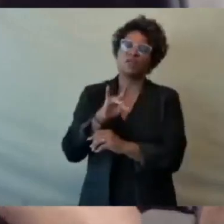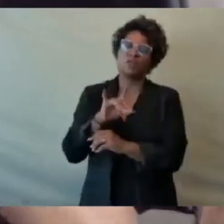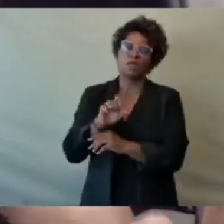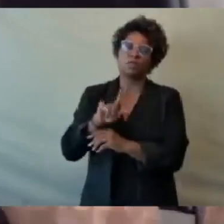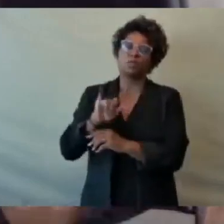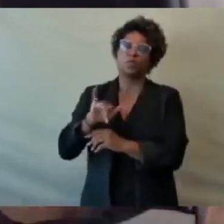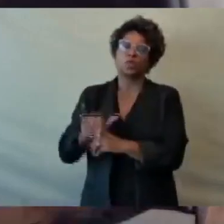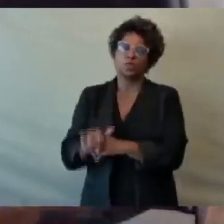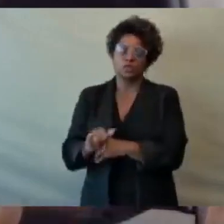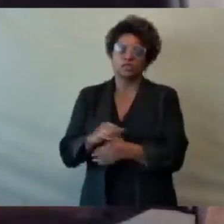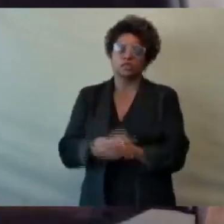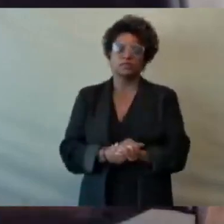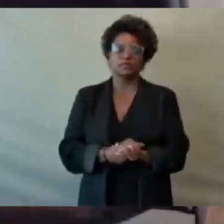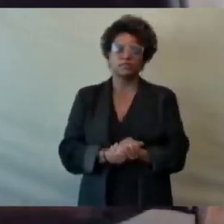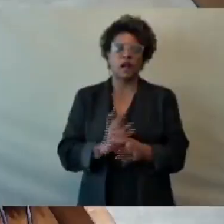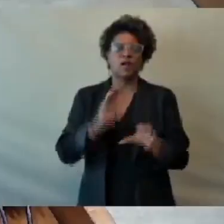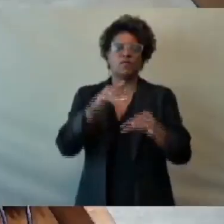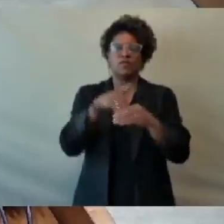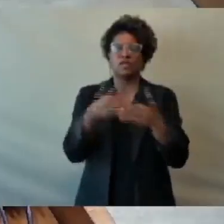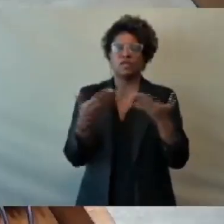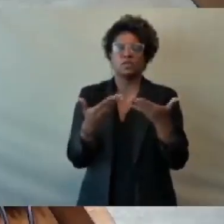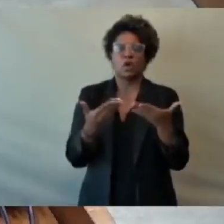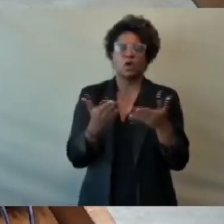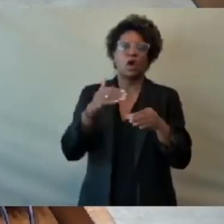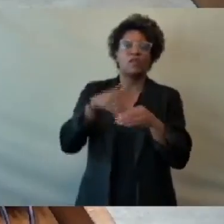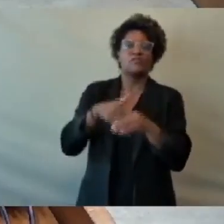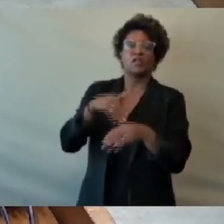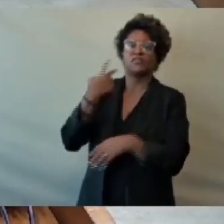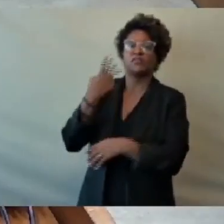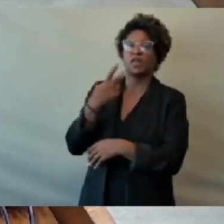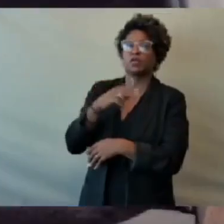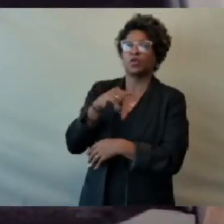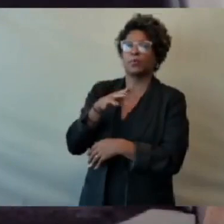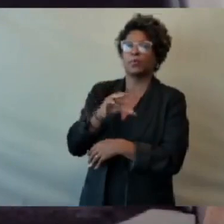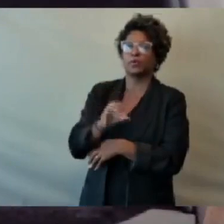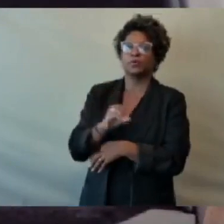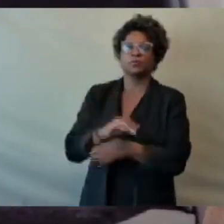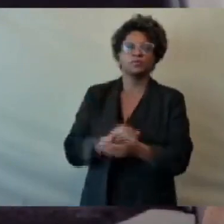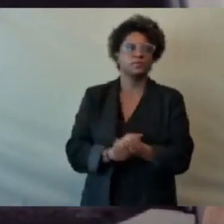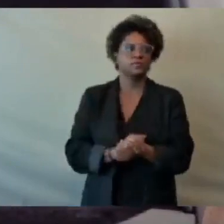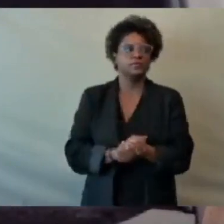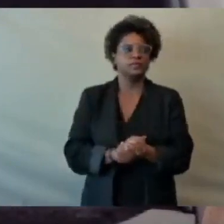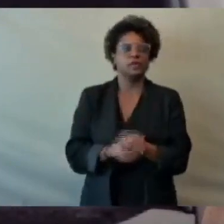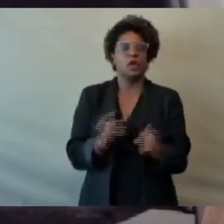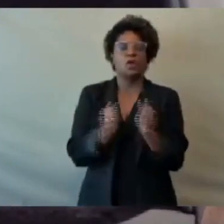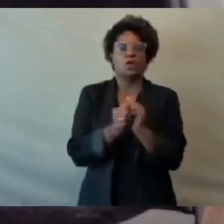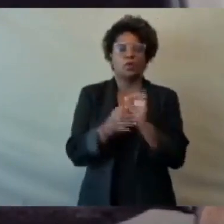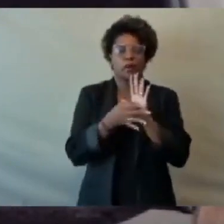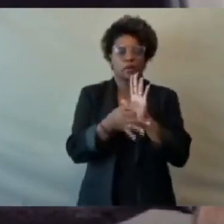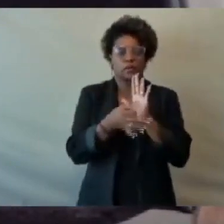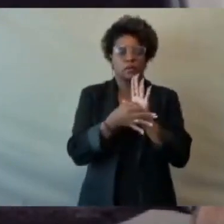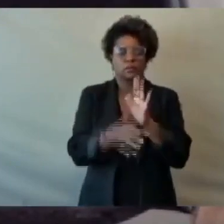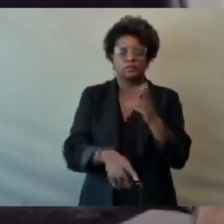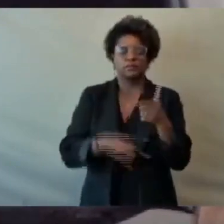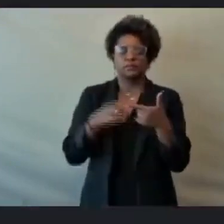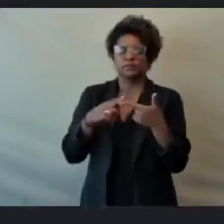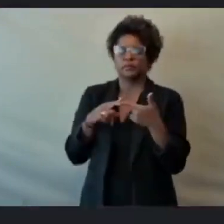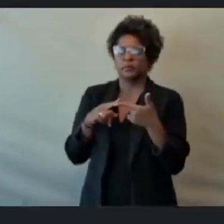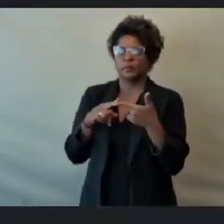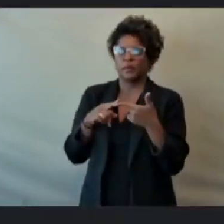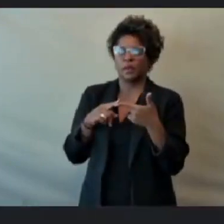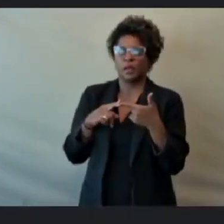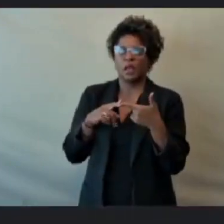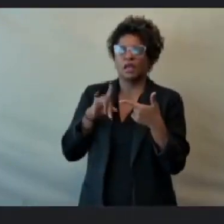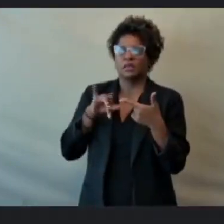Bruno Pedralbo, doutor Bruno? Com o parecer. Como vota o vereador doutor Sérgio Frois?